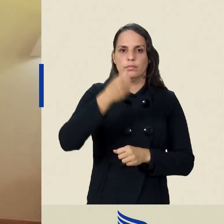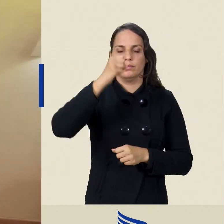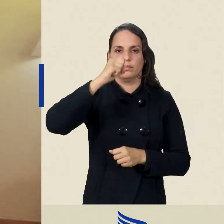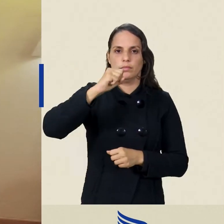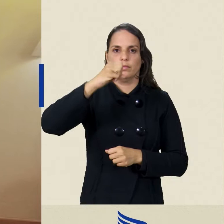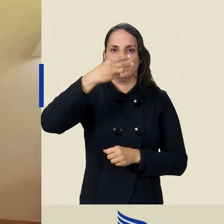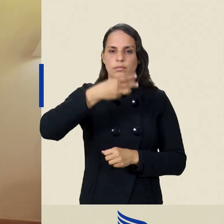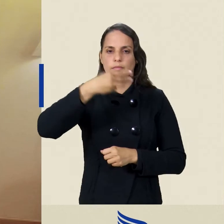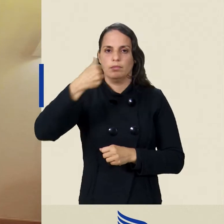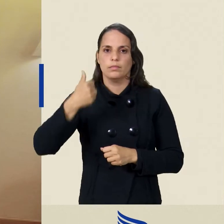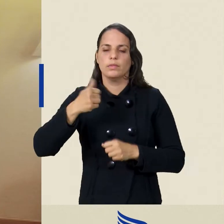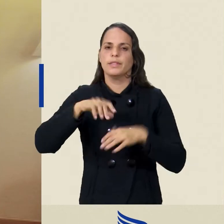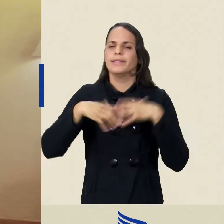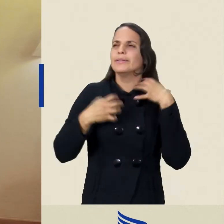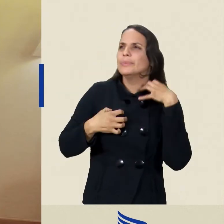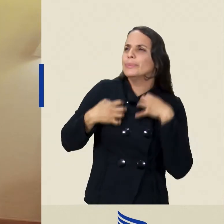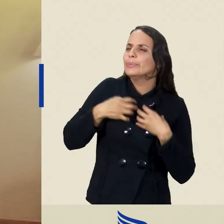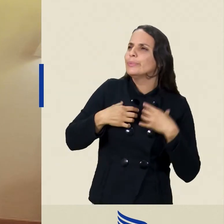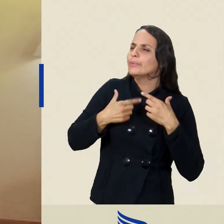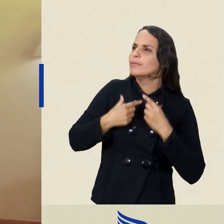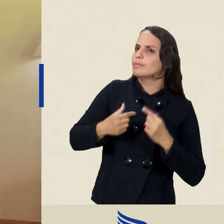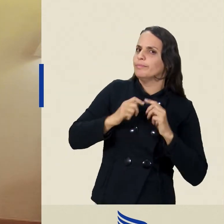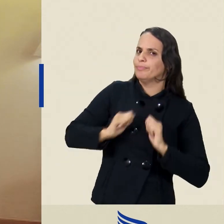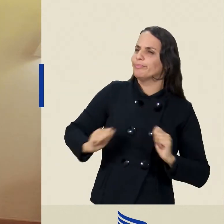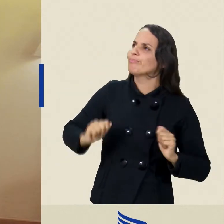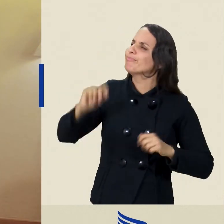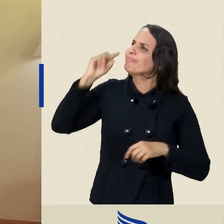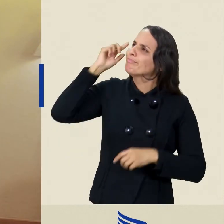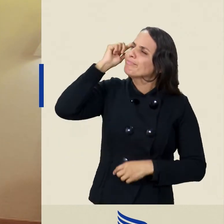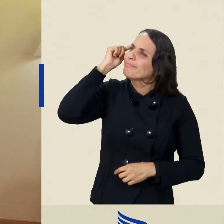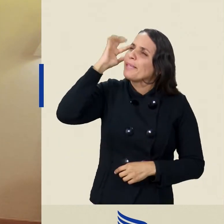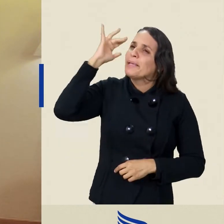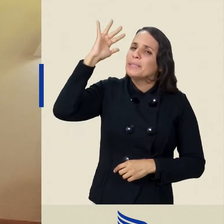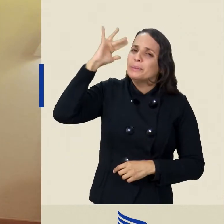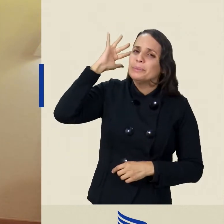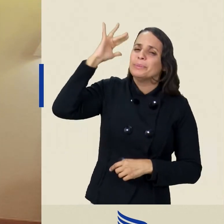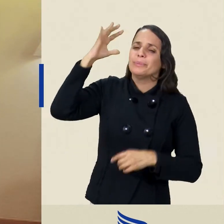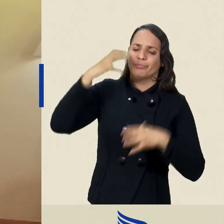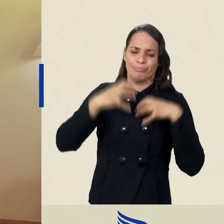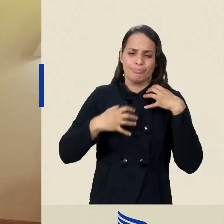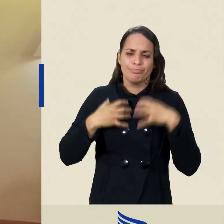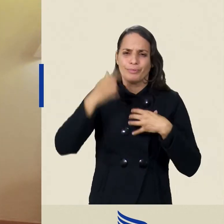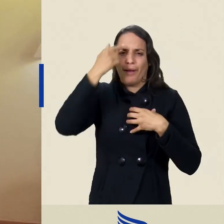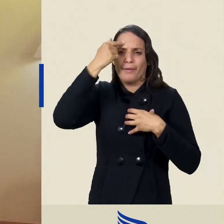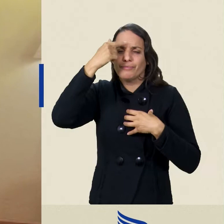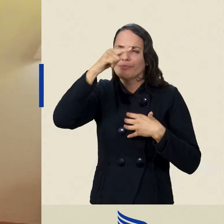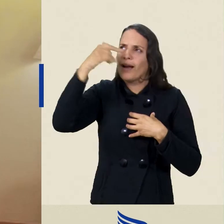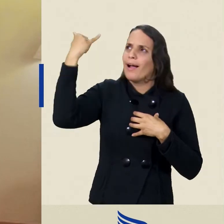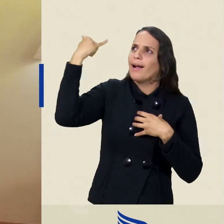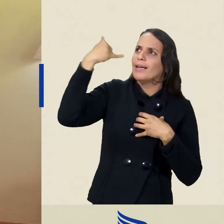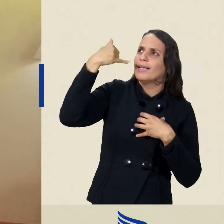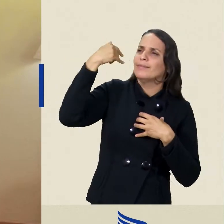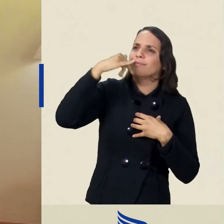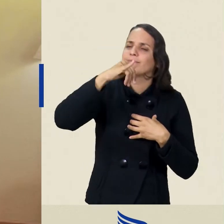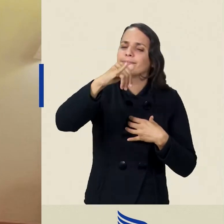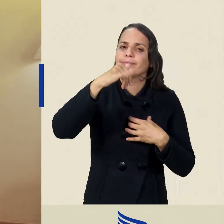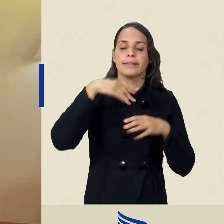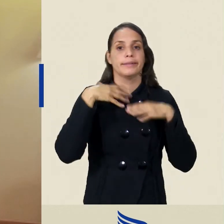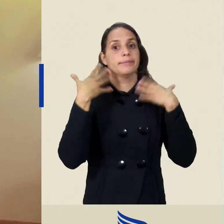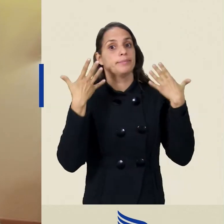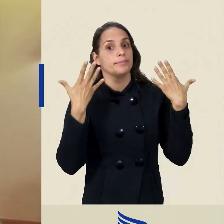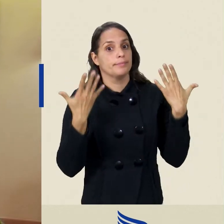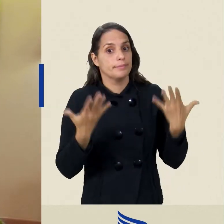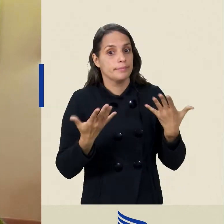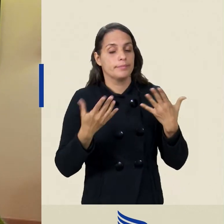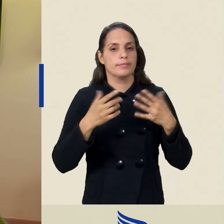Miller, perturbado com essa voz que por 13 anos lhe dizia: vá e diga isto ao mundo. Então Miller fez